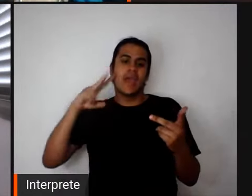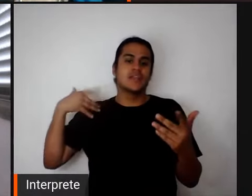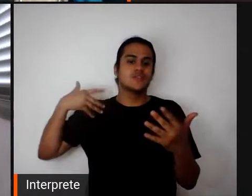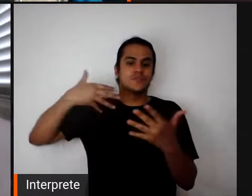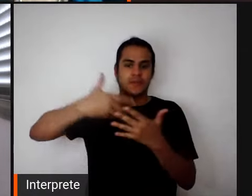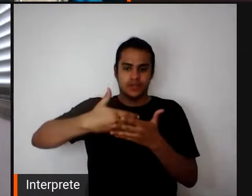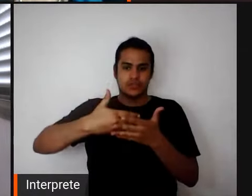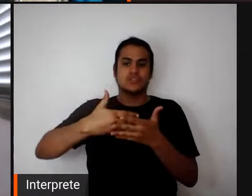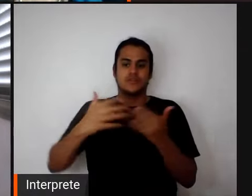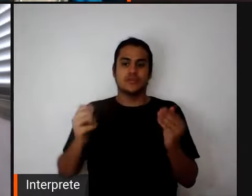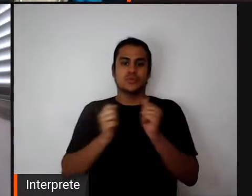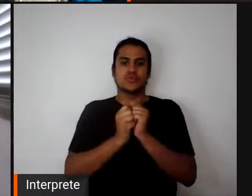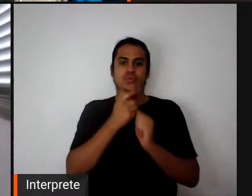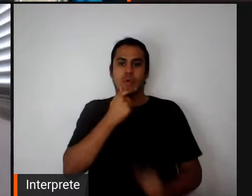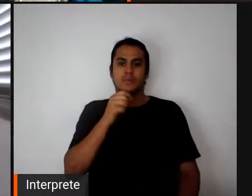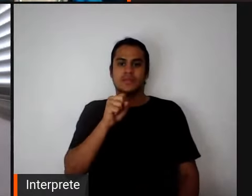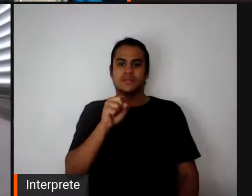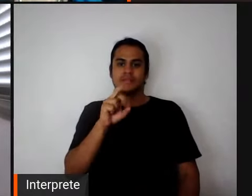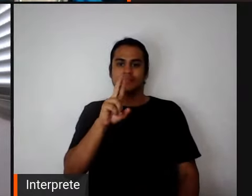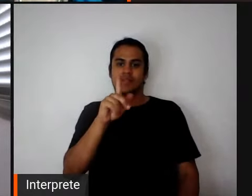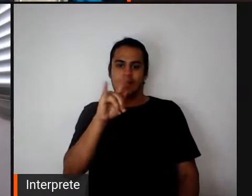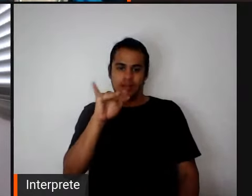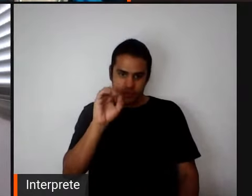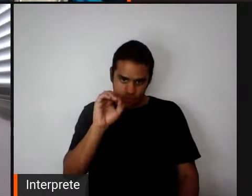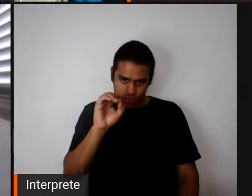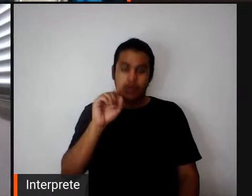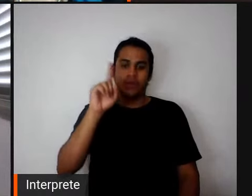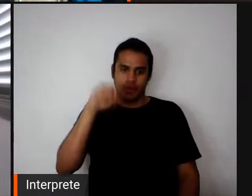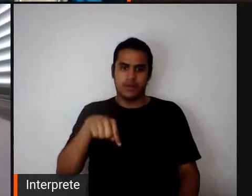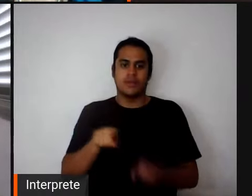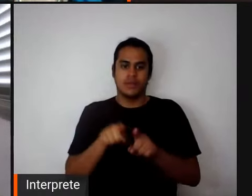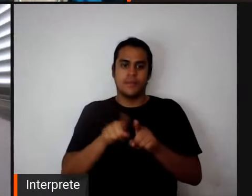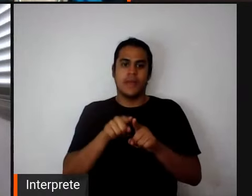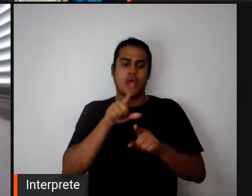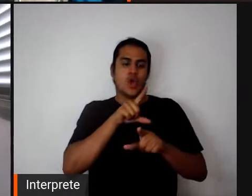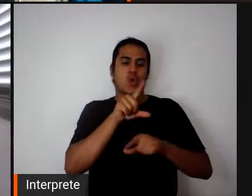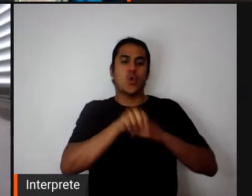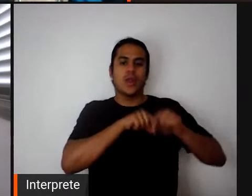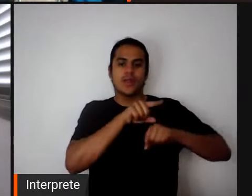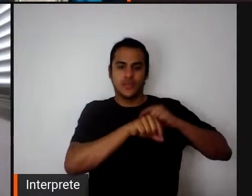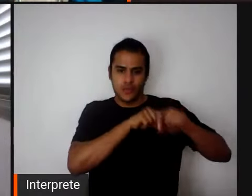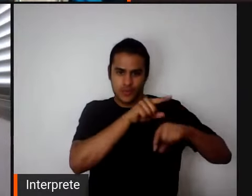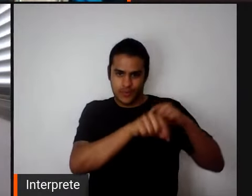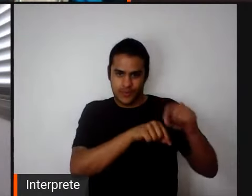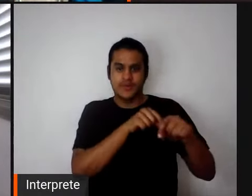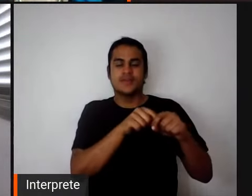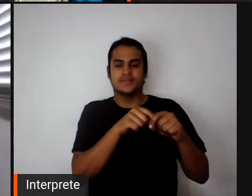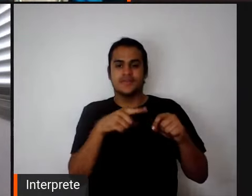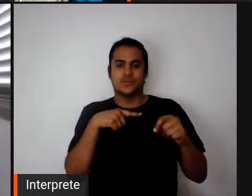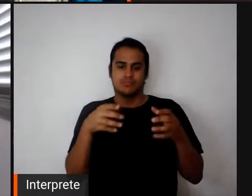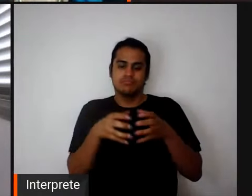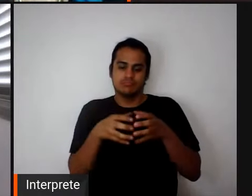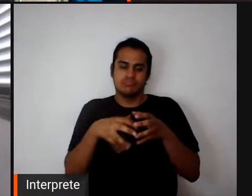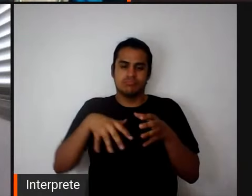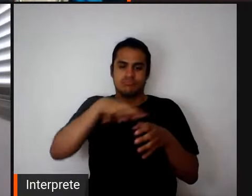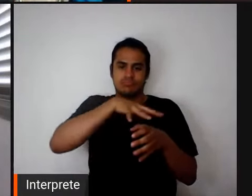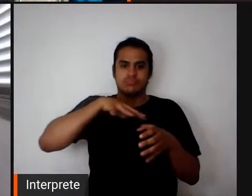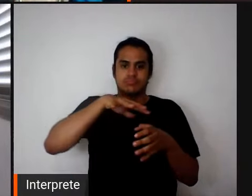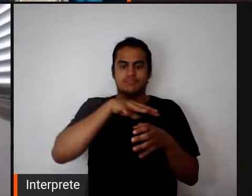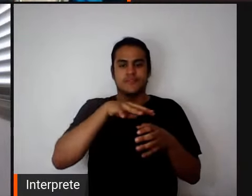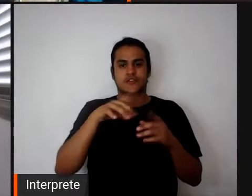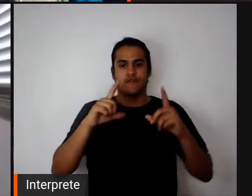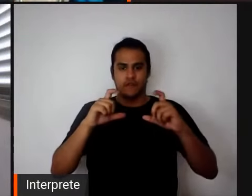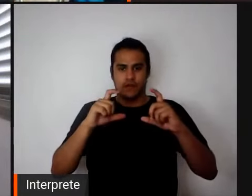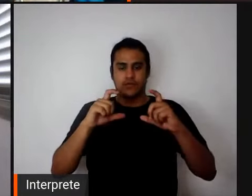com o Sérgio Burg, que é curador, que foi curador da exposição e é curador do acervo fotográfico da Maureen desde então, né, ela